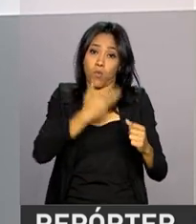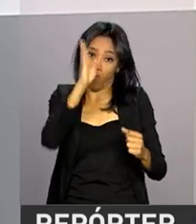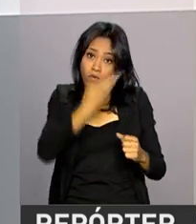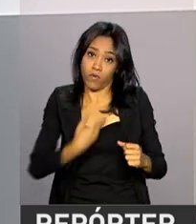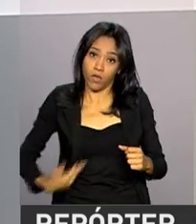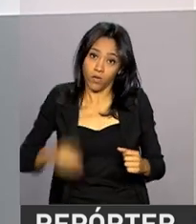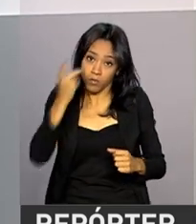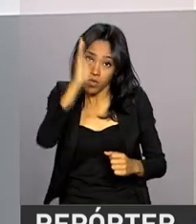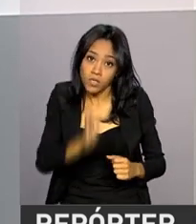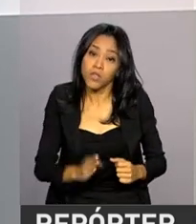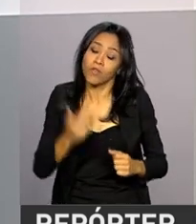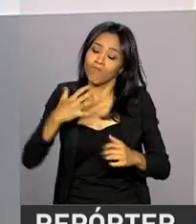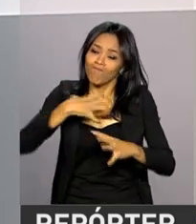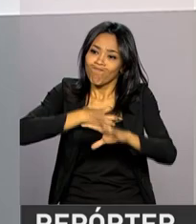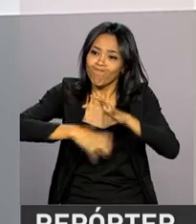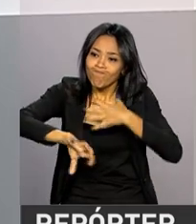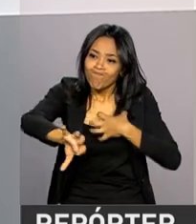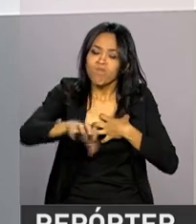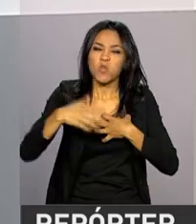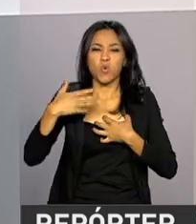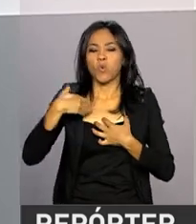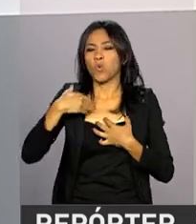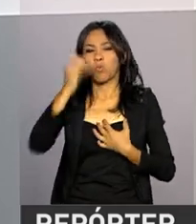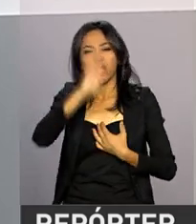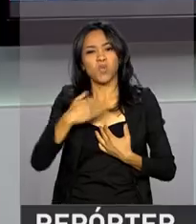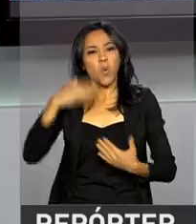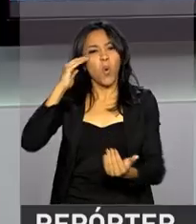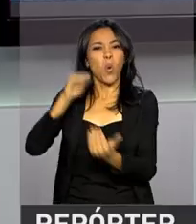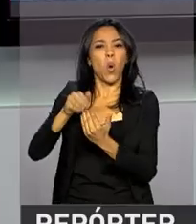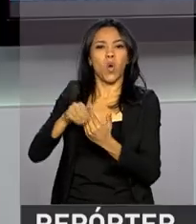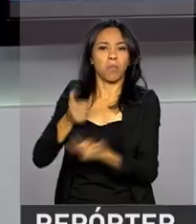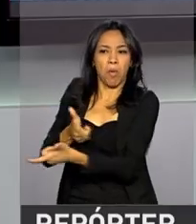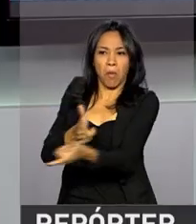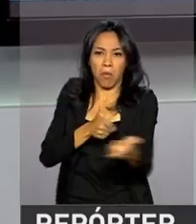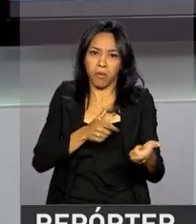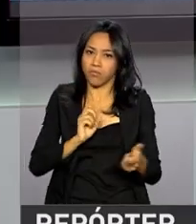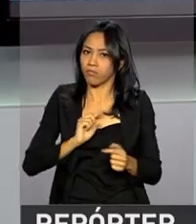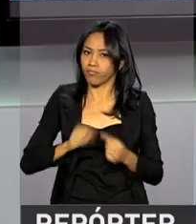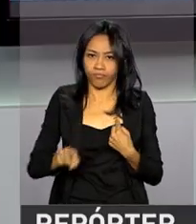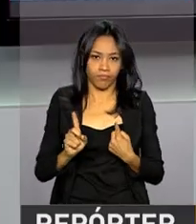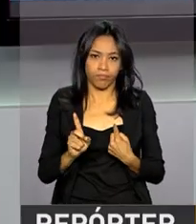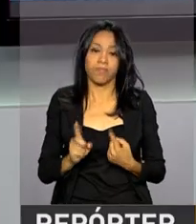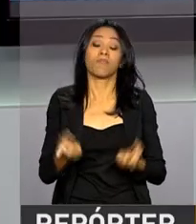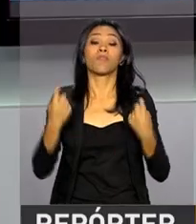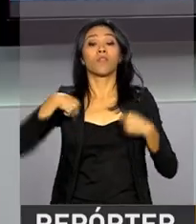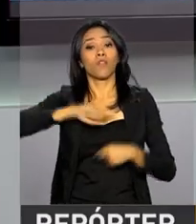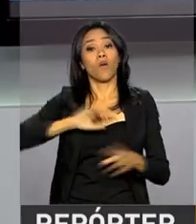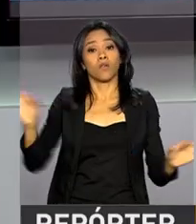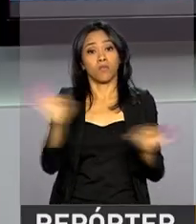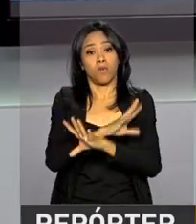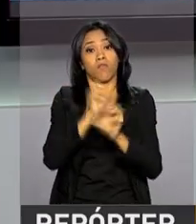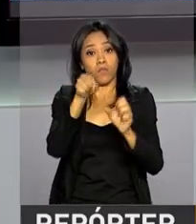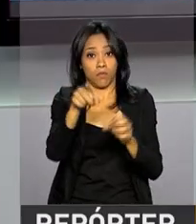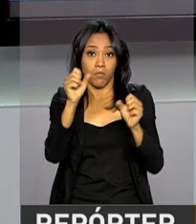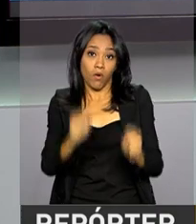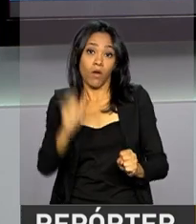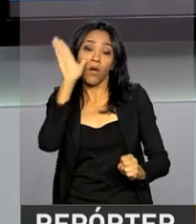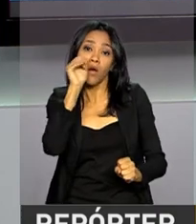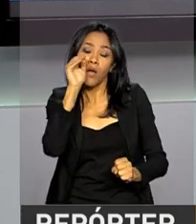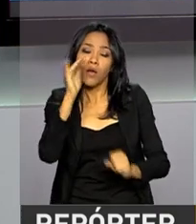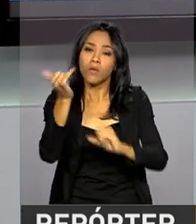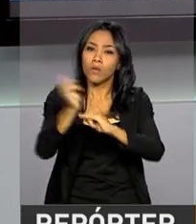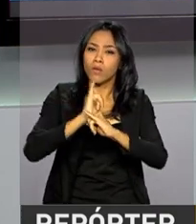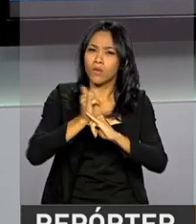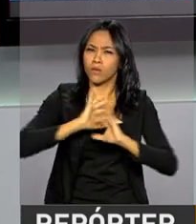Somália e reitera que o Brasil repudia o terrorismo. Nós ficamos por aqui. Você pode rever as reportagens no YouTube.